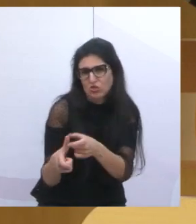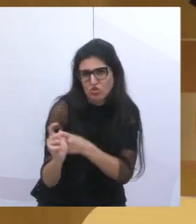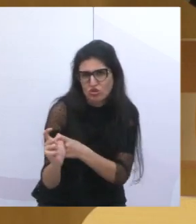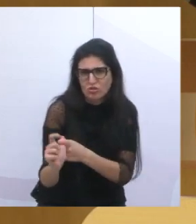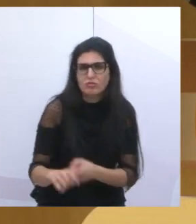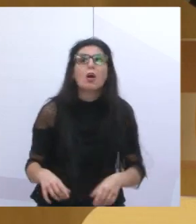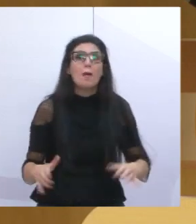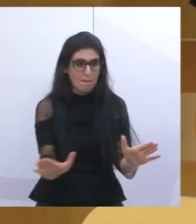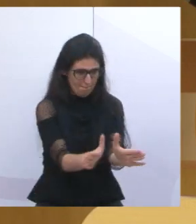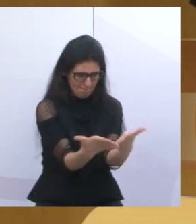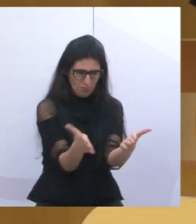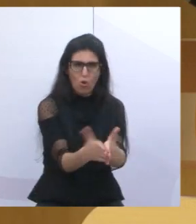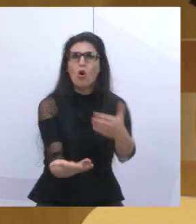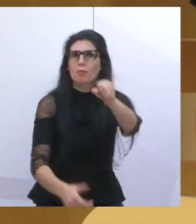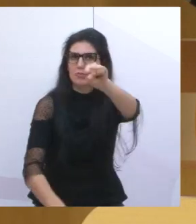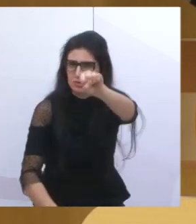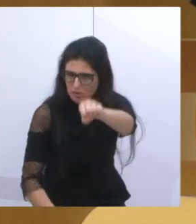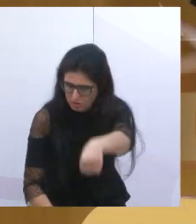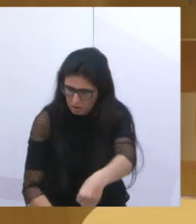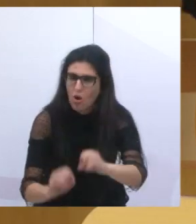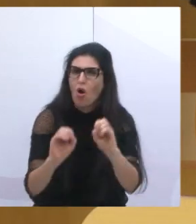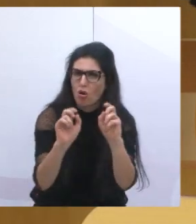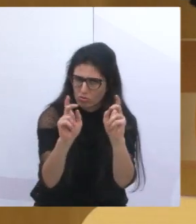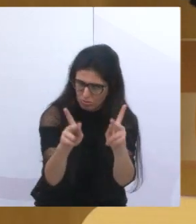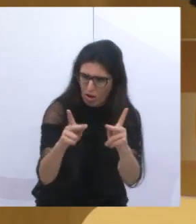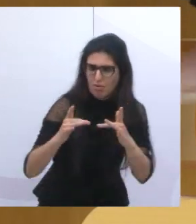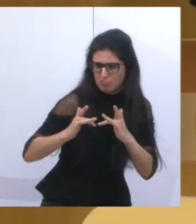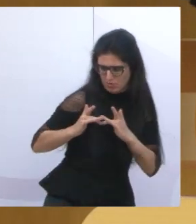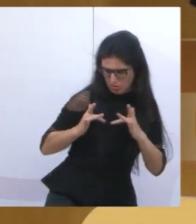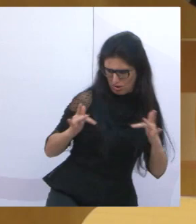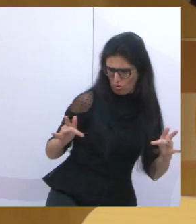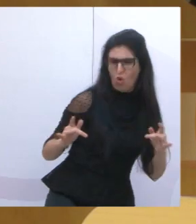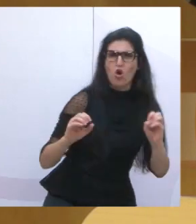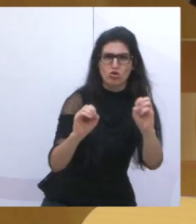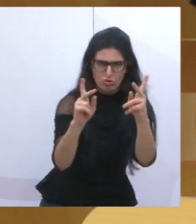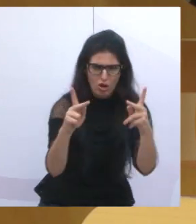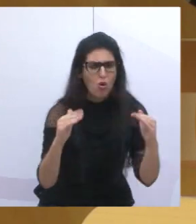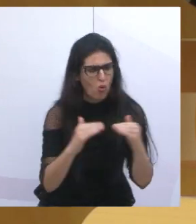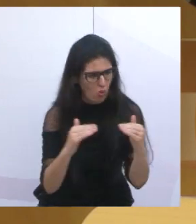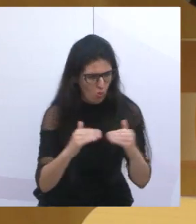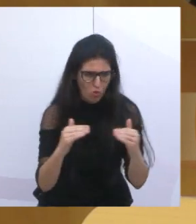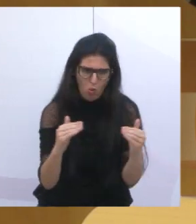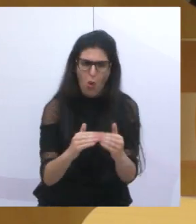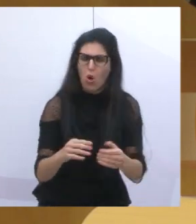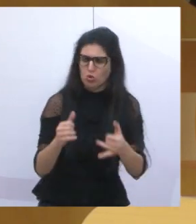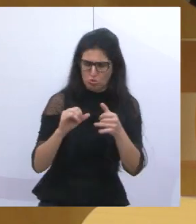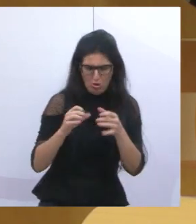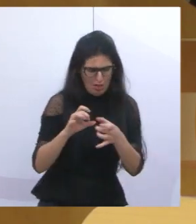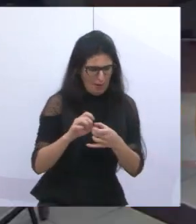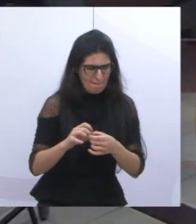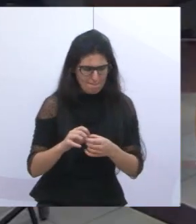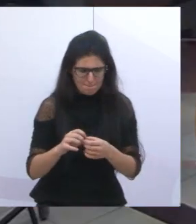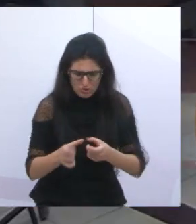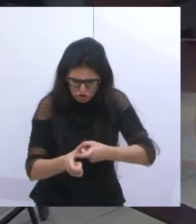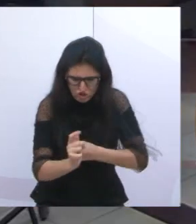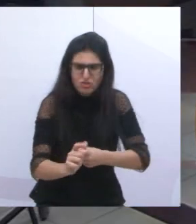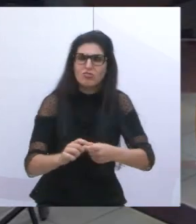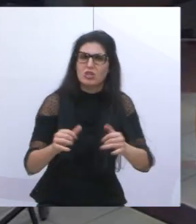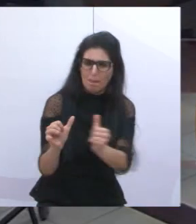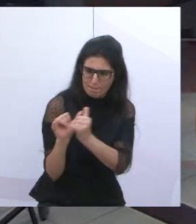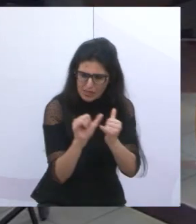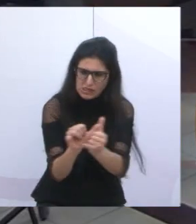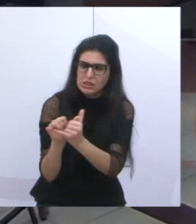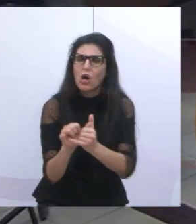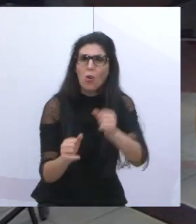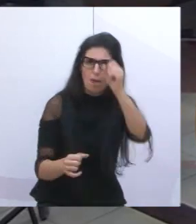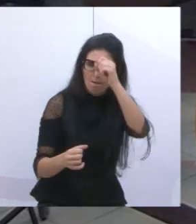gente precisa olhar com lupa e com carinho, como é a emenda do meu amigo Luiz Flávio, que ele deve falar um pouco mais aqui. Muito obrigado.